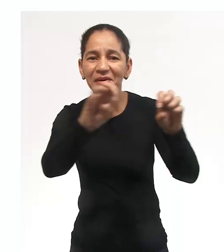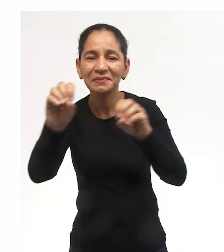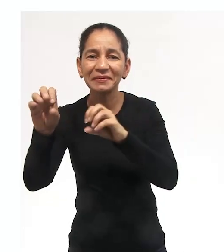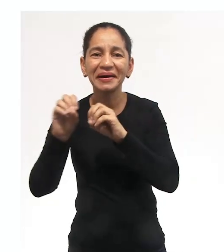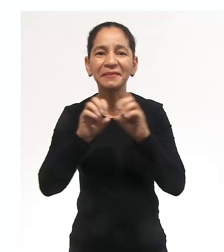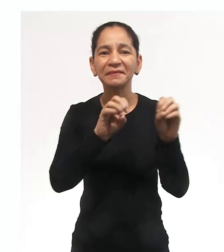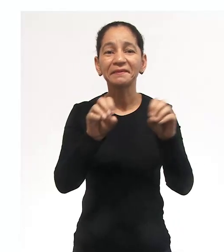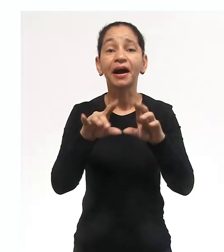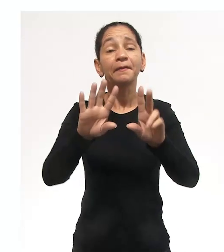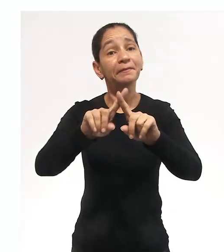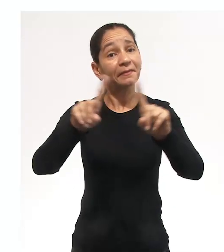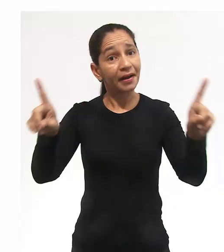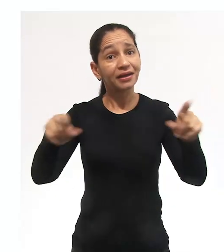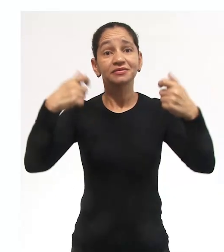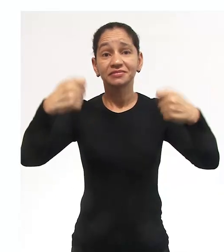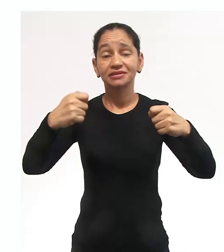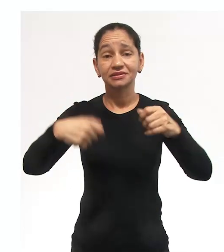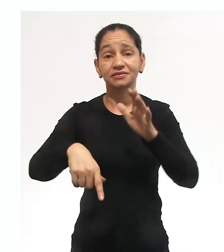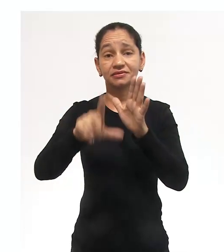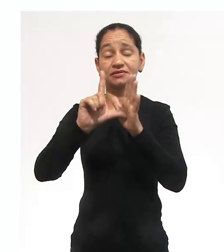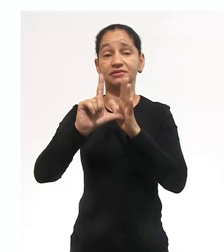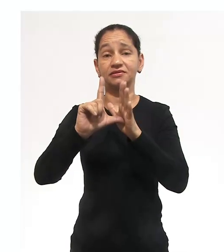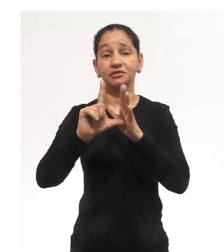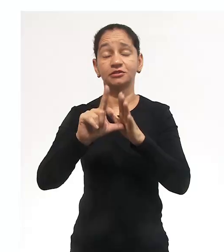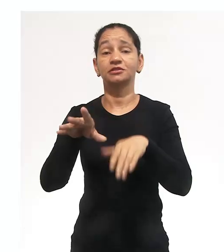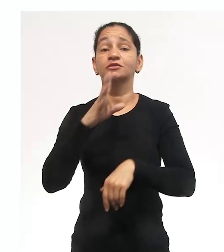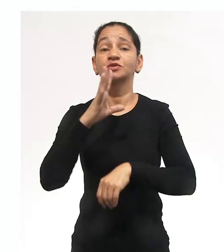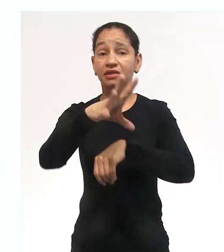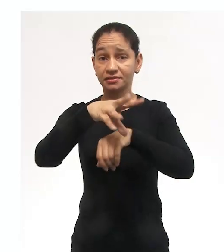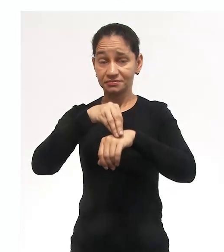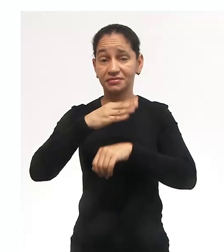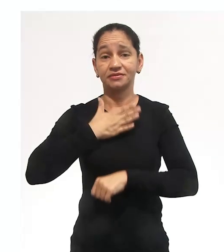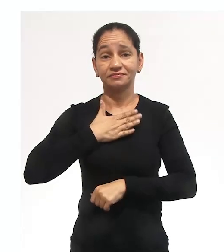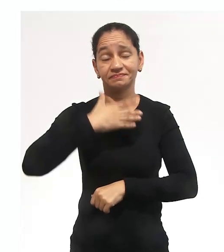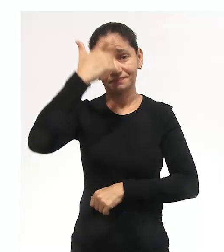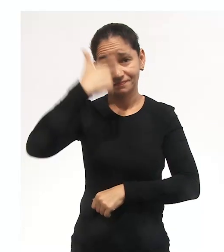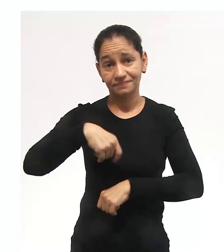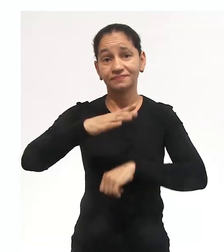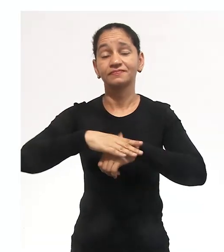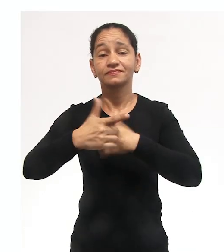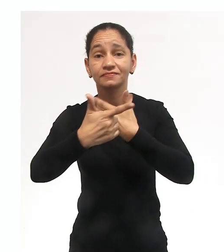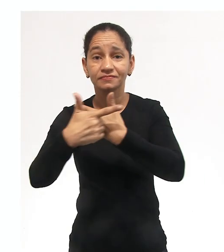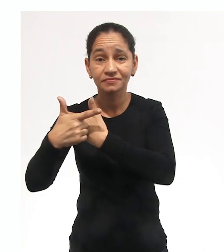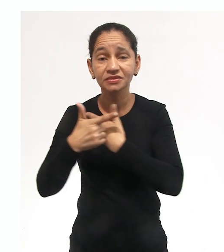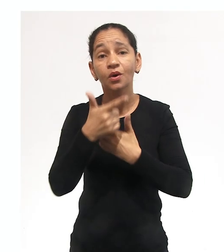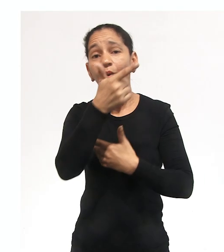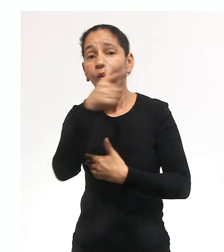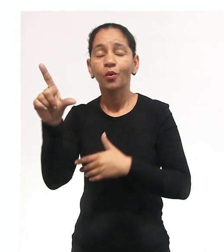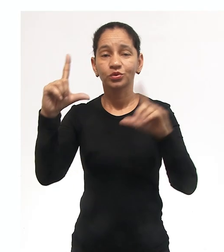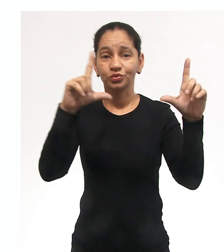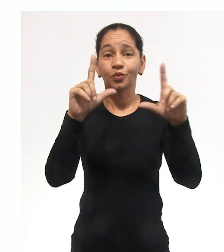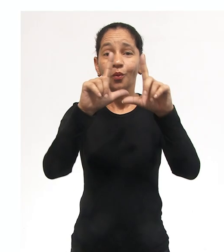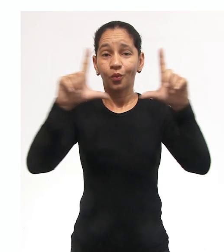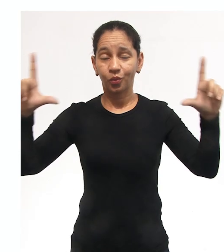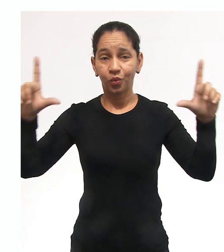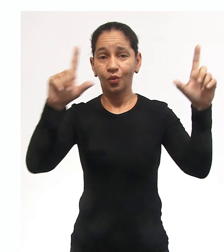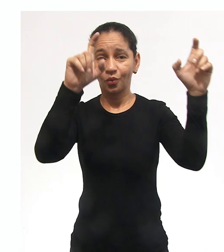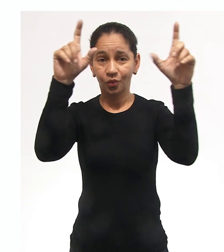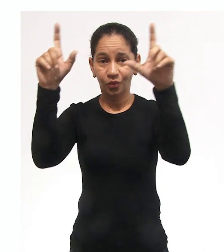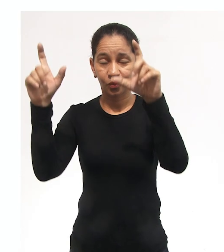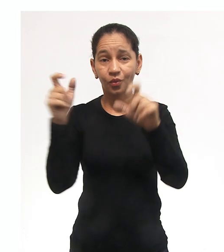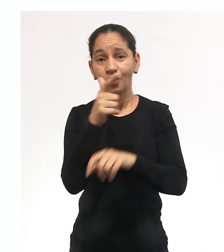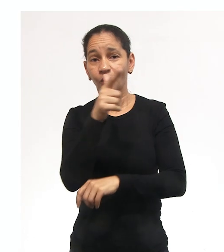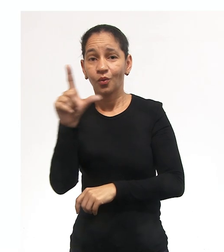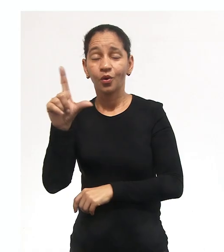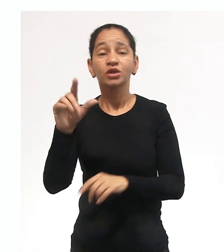podemos preencher. Mas, para trabalhar, precisamos primeiro conhecer. E aqui é um outro quadro com